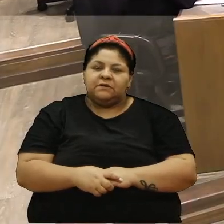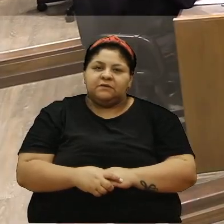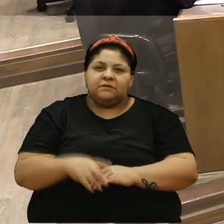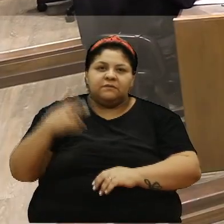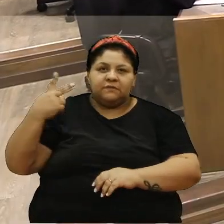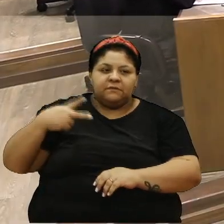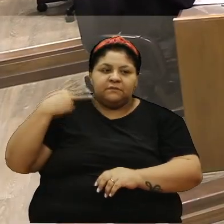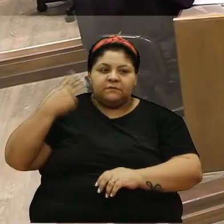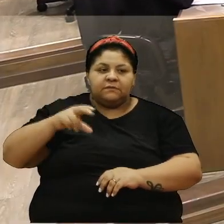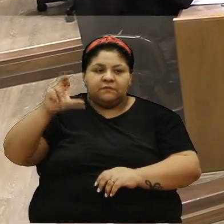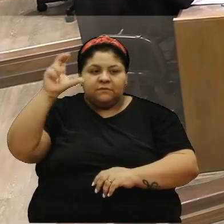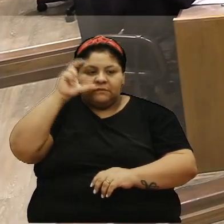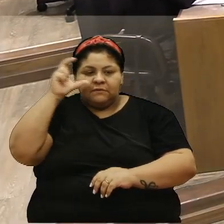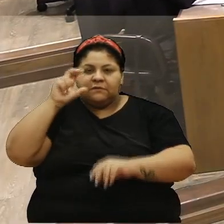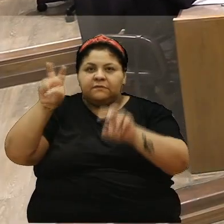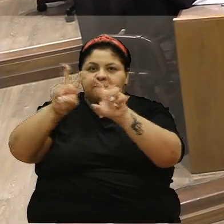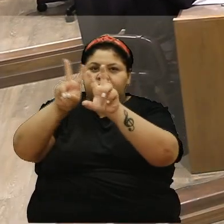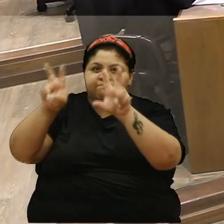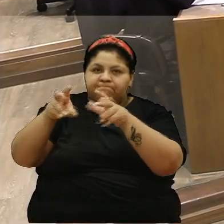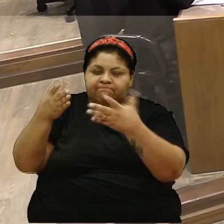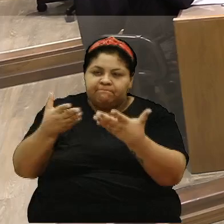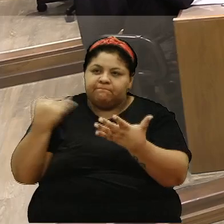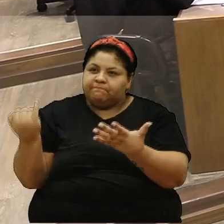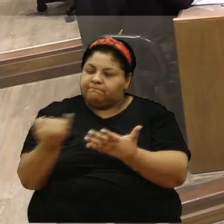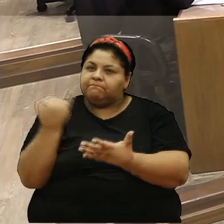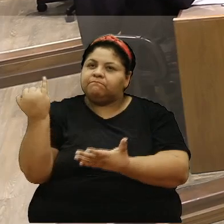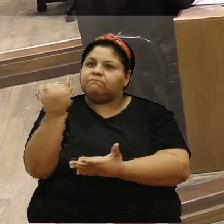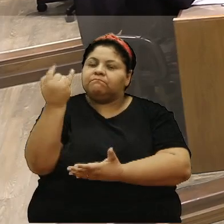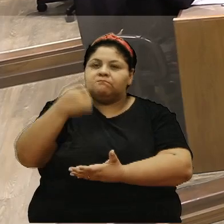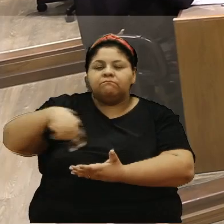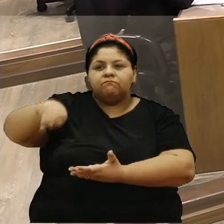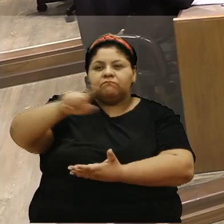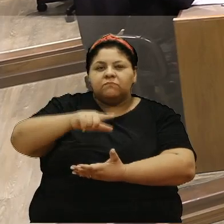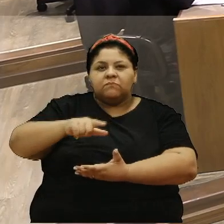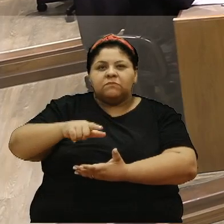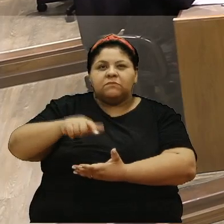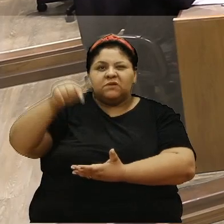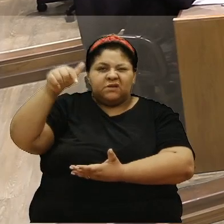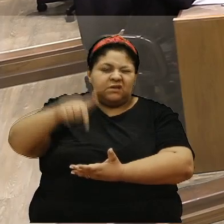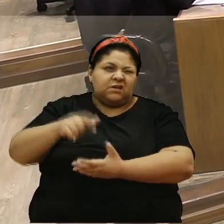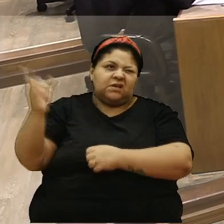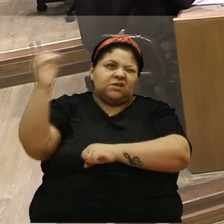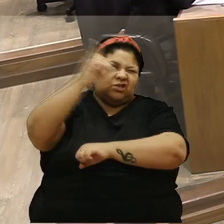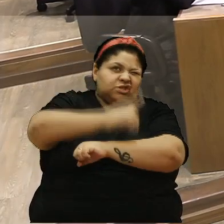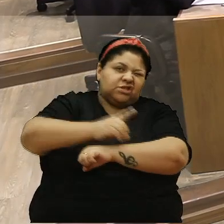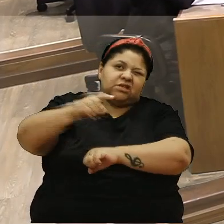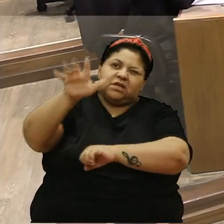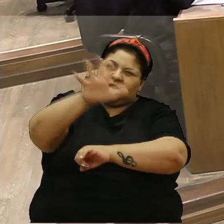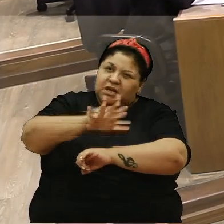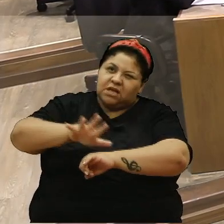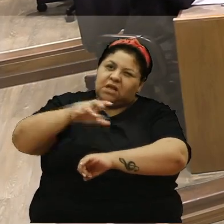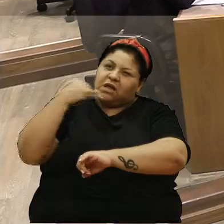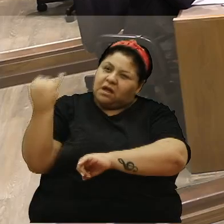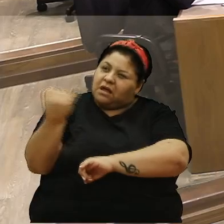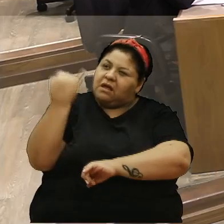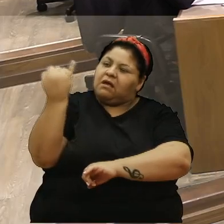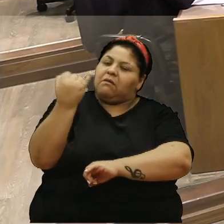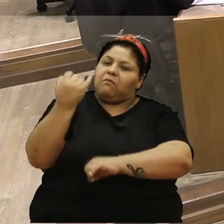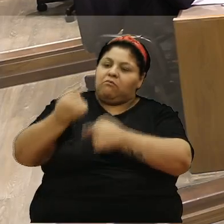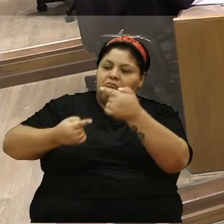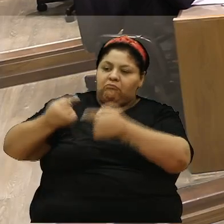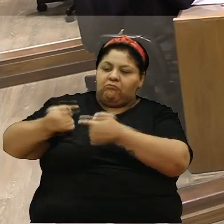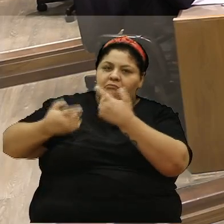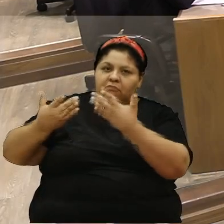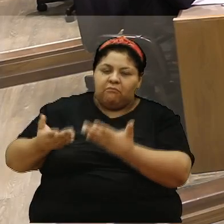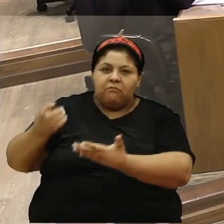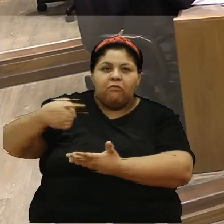Vereadora Sandra, esse tema assim é fundamental, né? Acho que esses dias nacionais, municipais, é importante para fazer esse debate mesmo.